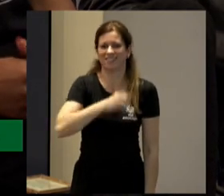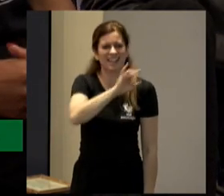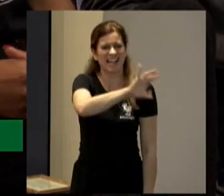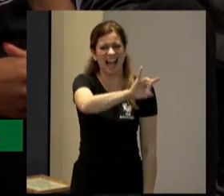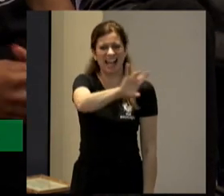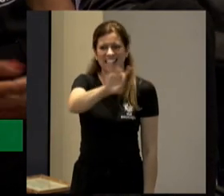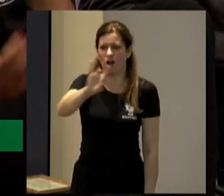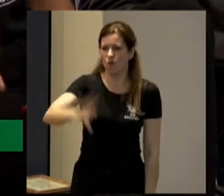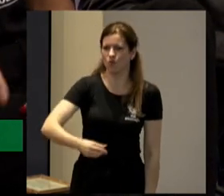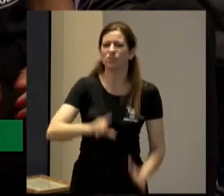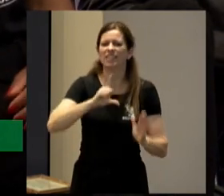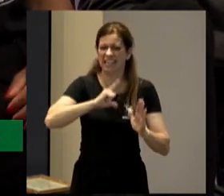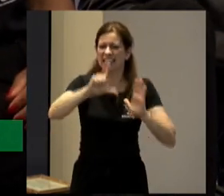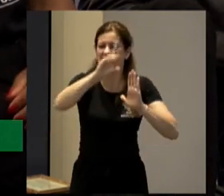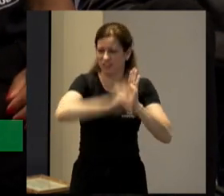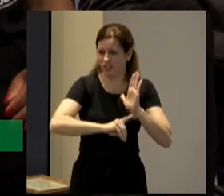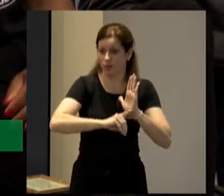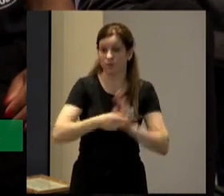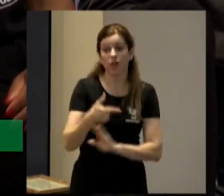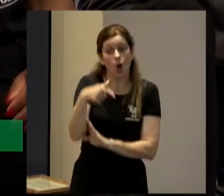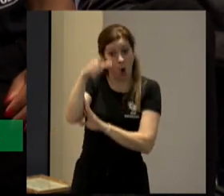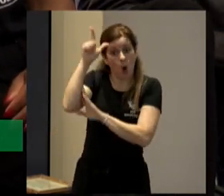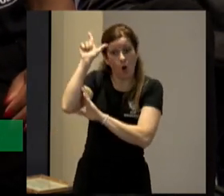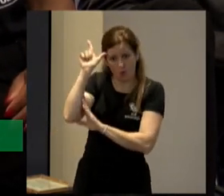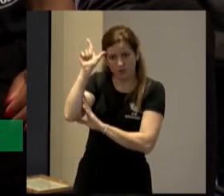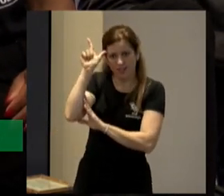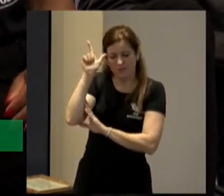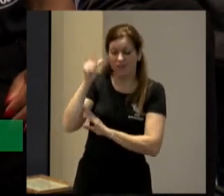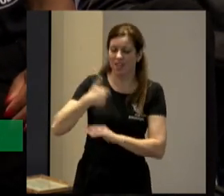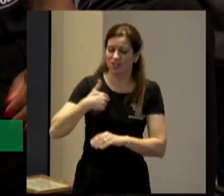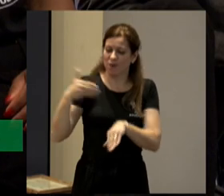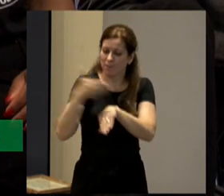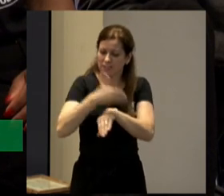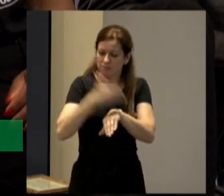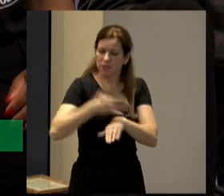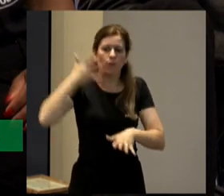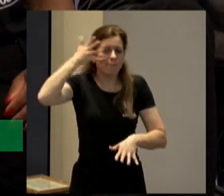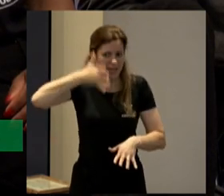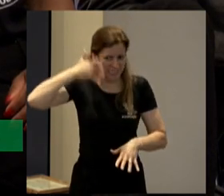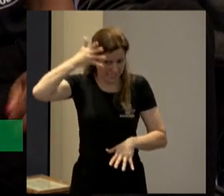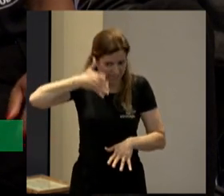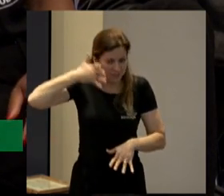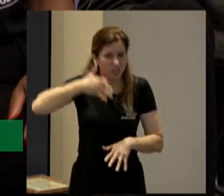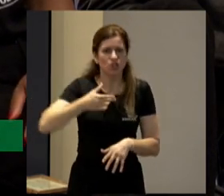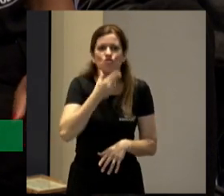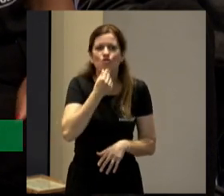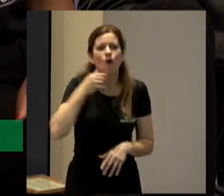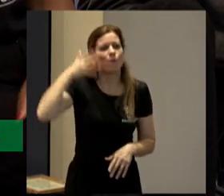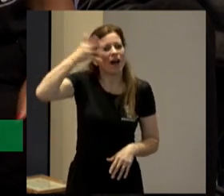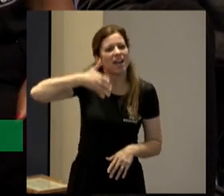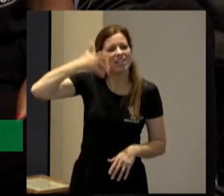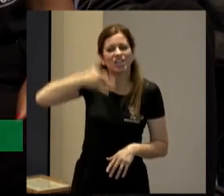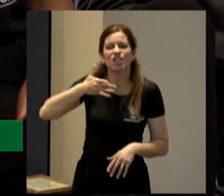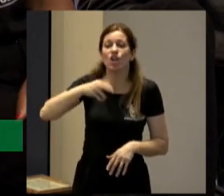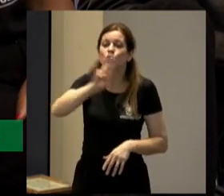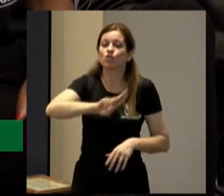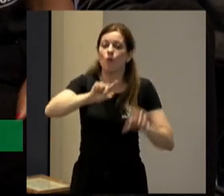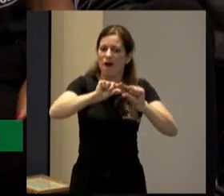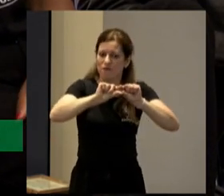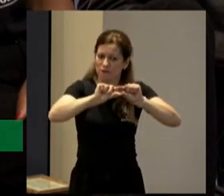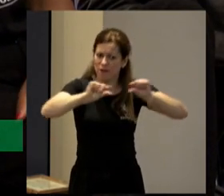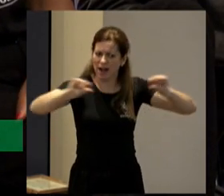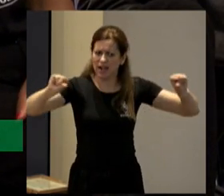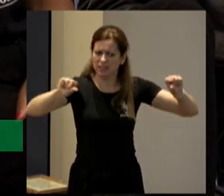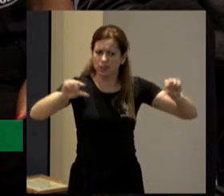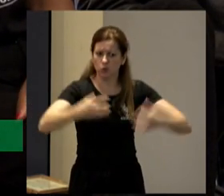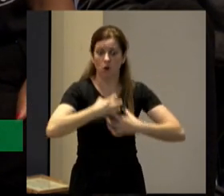Anteontem, eu e a Mahara estávamos numa palestra, e o palestrante nos disse, ao encerrar a palestra, ele usou uma frase que